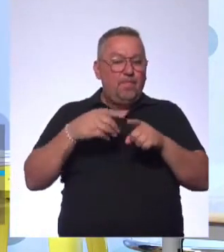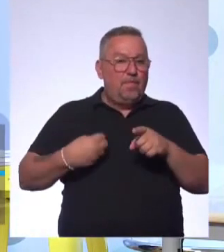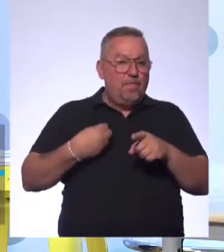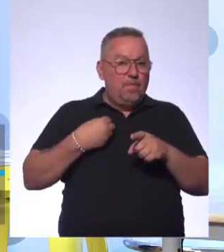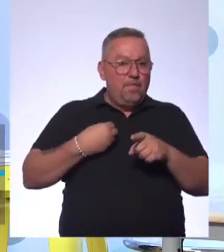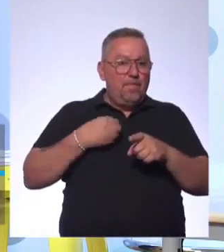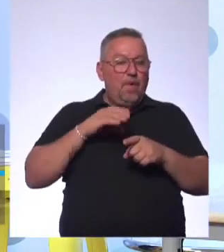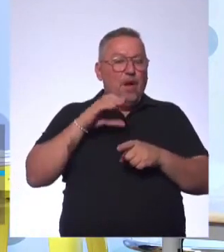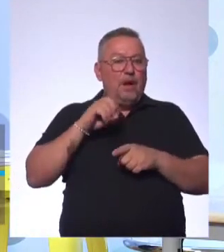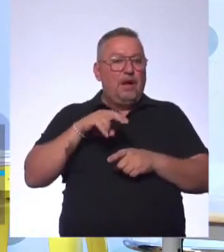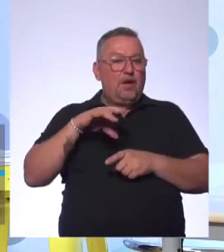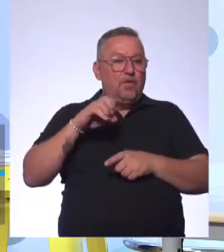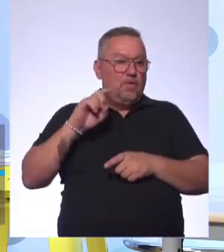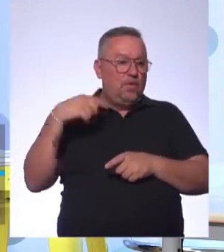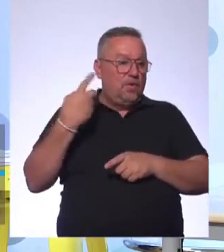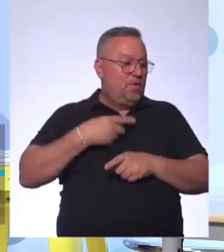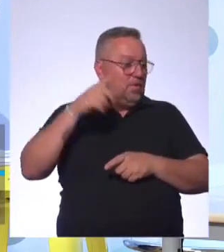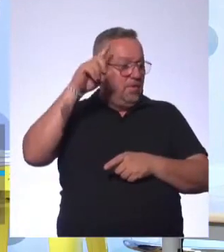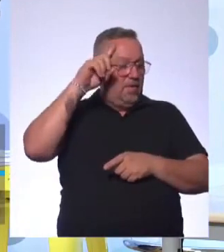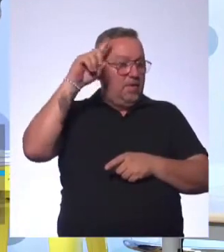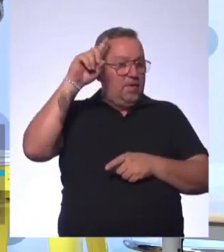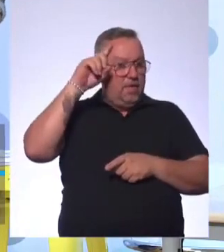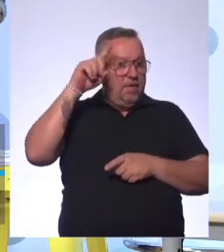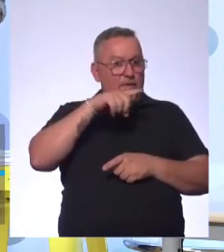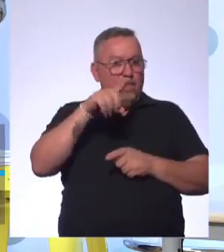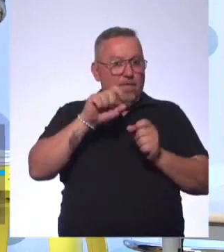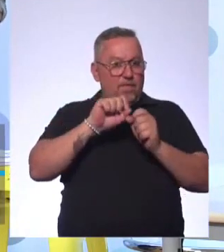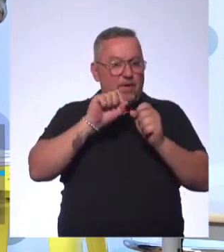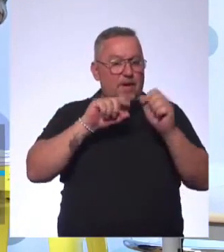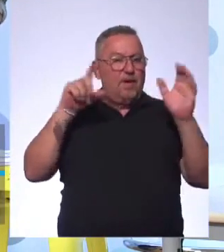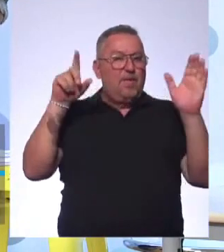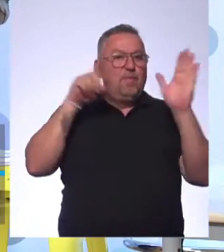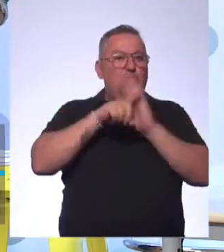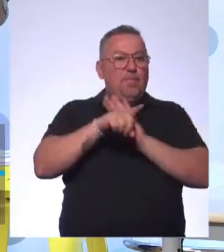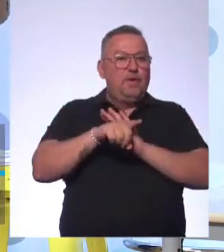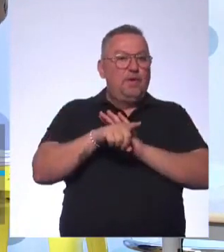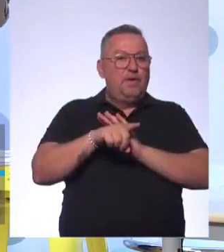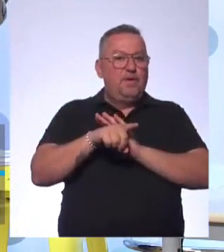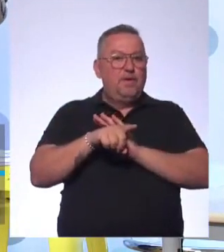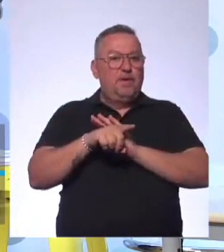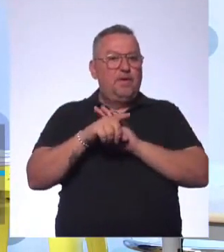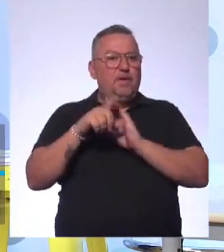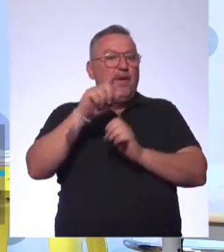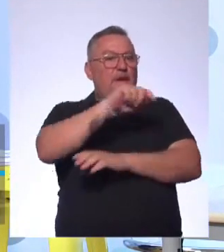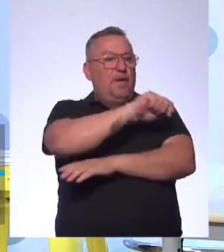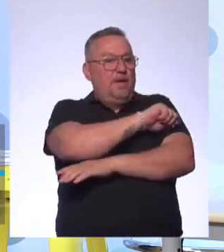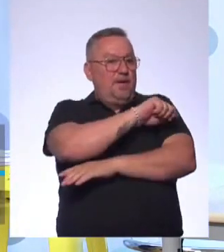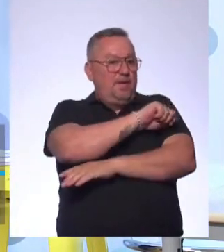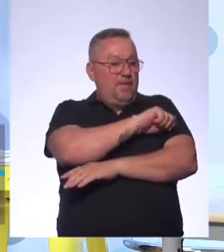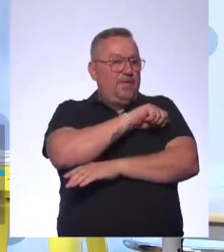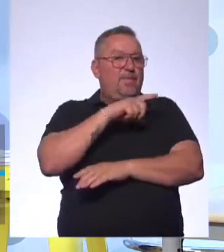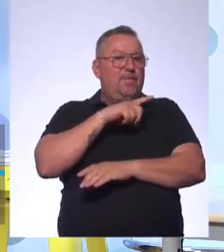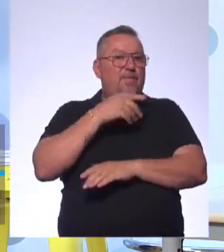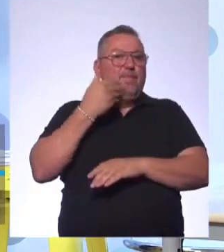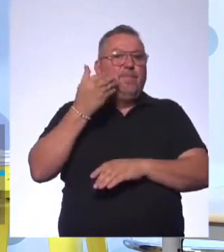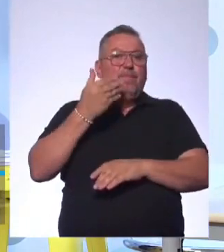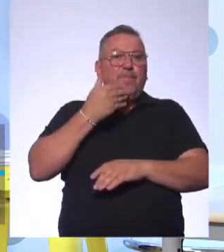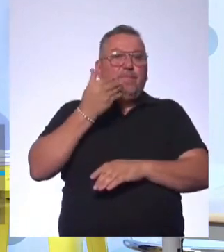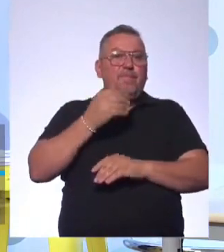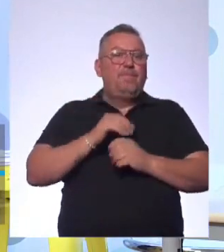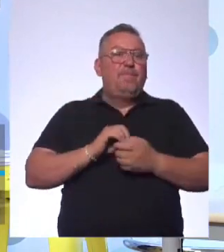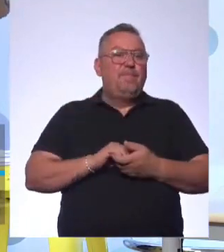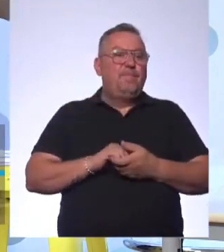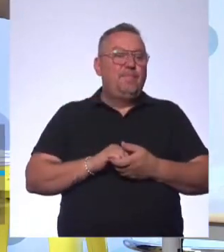do senso crítico em nosso cotidiano, eu vou fazer uma pergunta para vocês, alunos, e eu, com a facilitação,